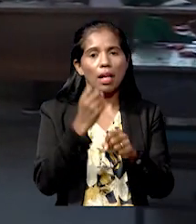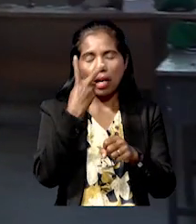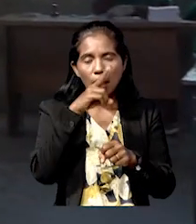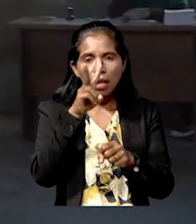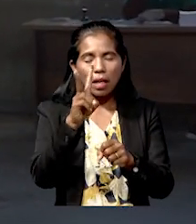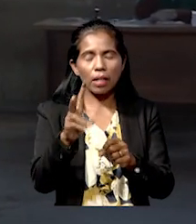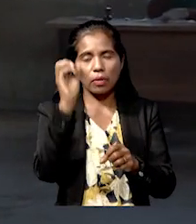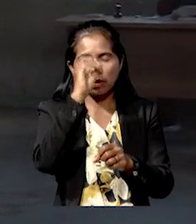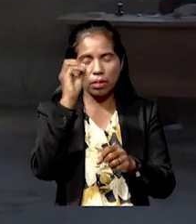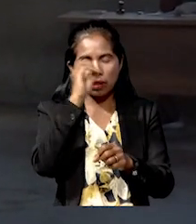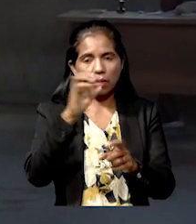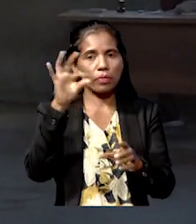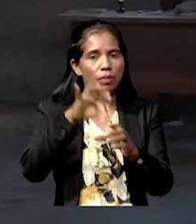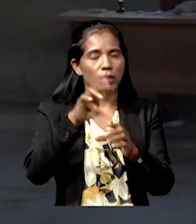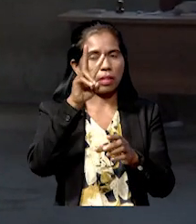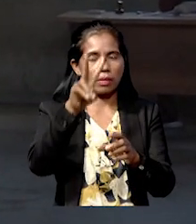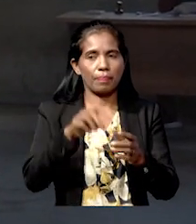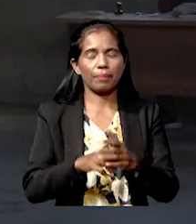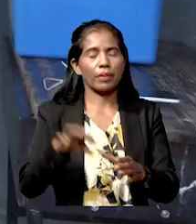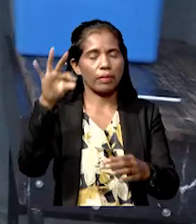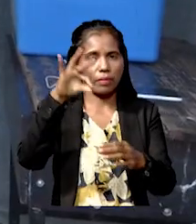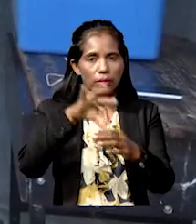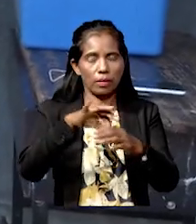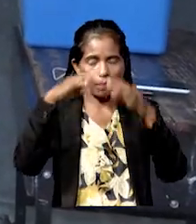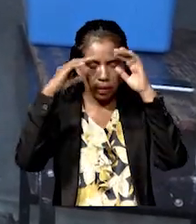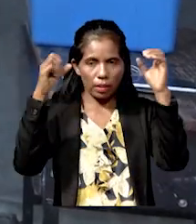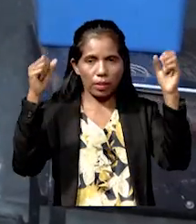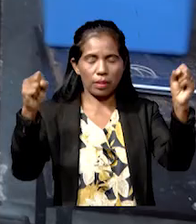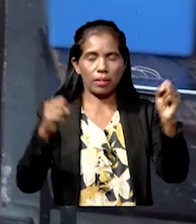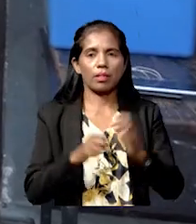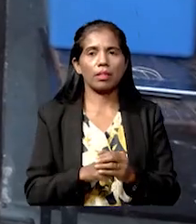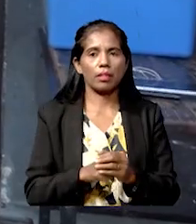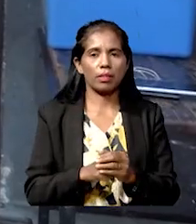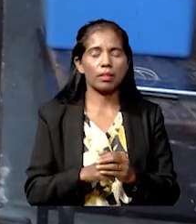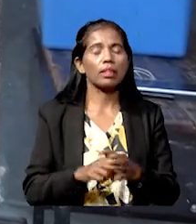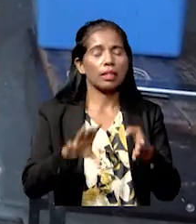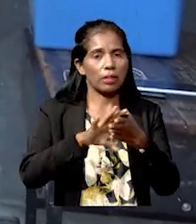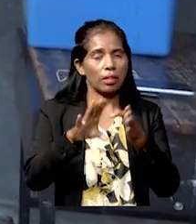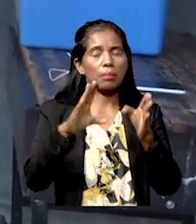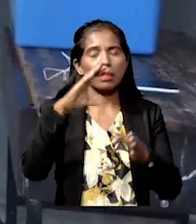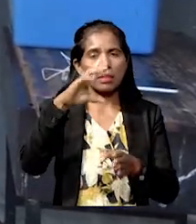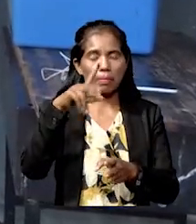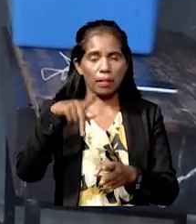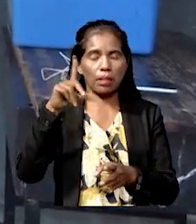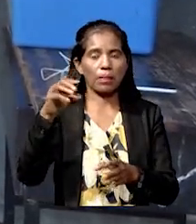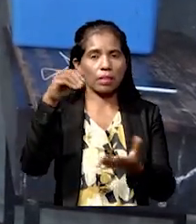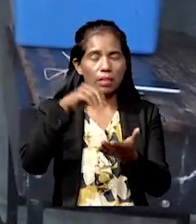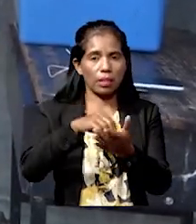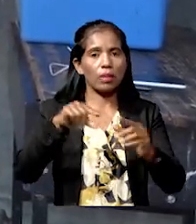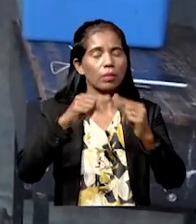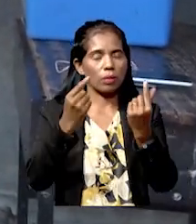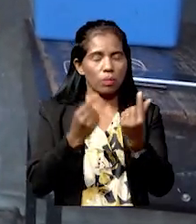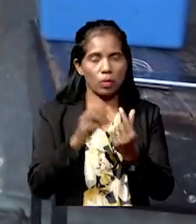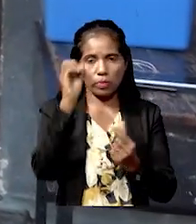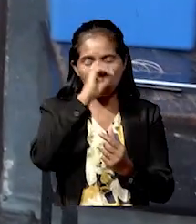sanresensia fulan abril tinane. Durante a eleição presidencial segunda volta, Missão Observação Eleitoral da CPLP coloca a equipa observador Sira e a município